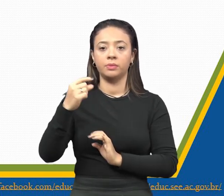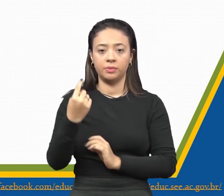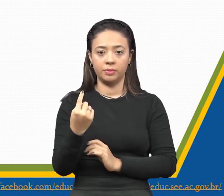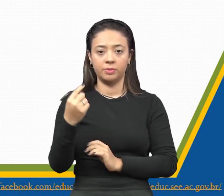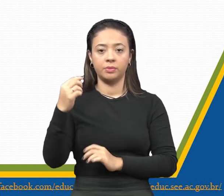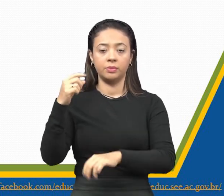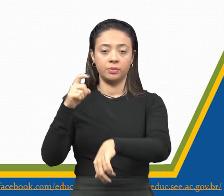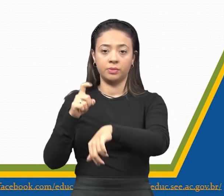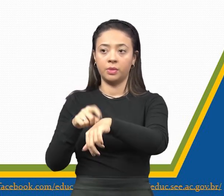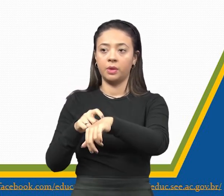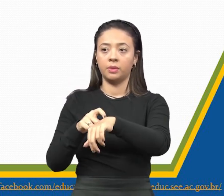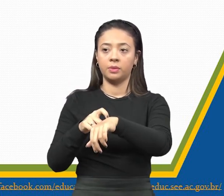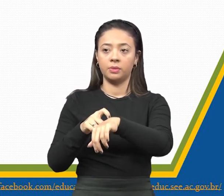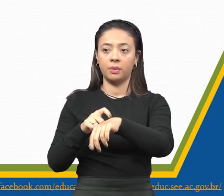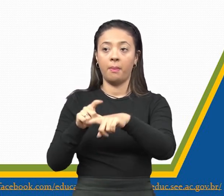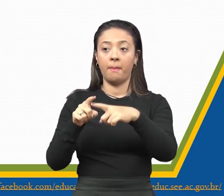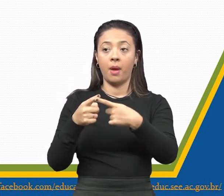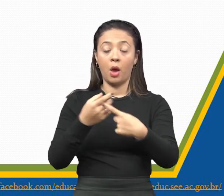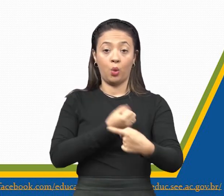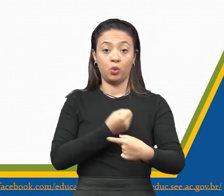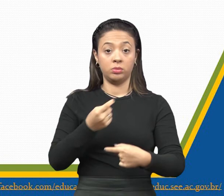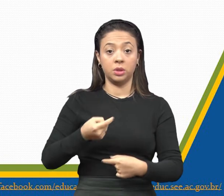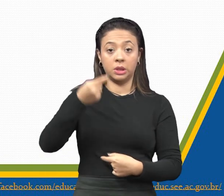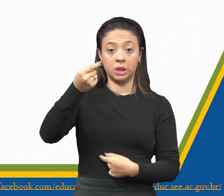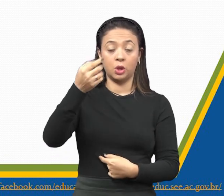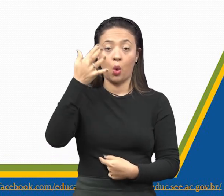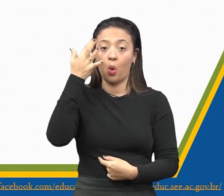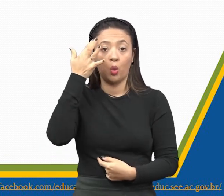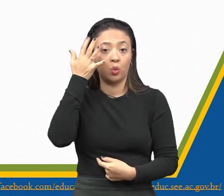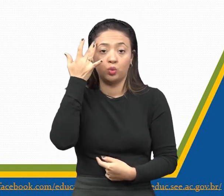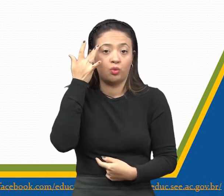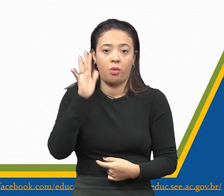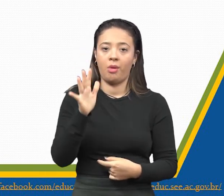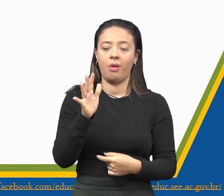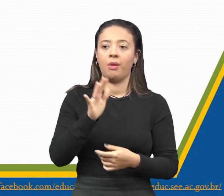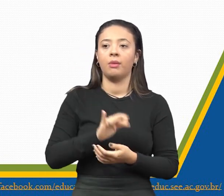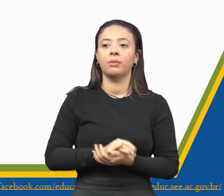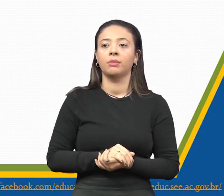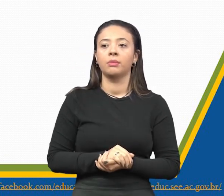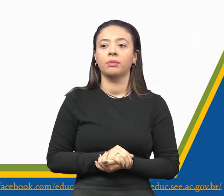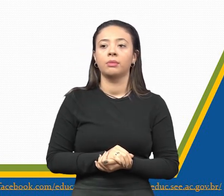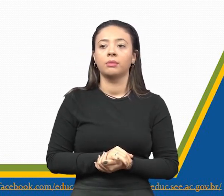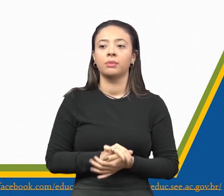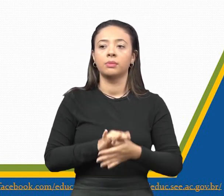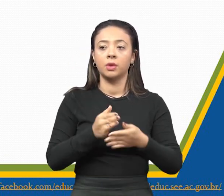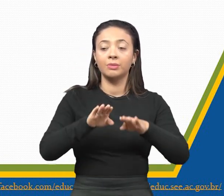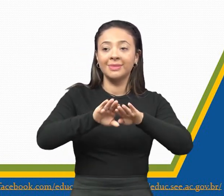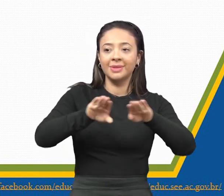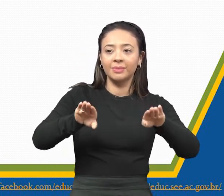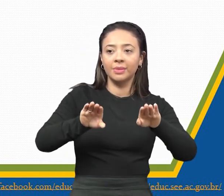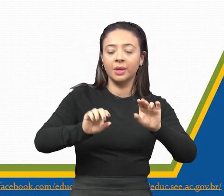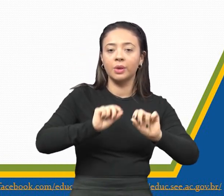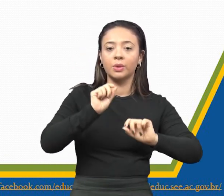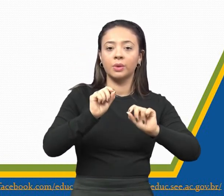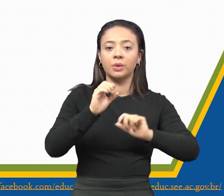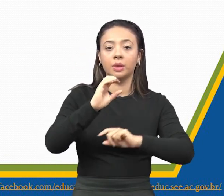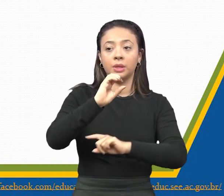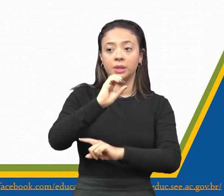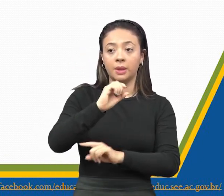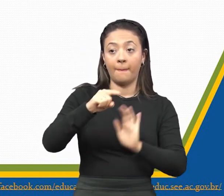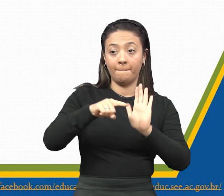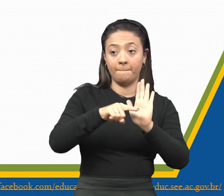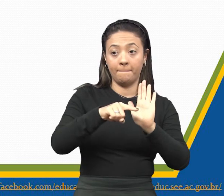um valor desconhecido. Vou isolar e o menos 0,01 que está multiplicando vai passar para o outro